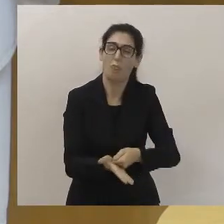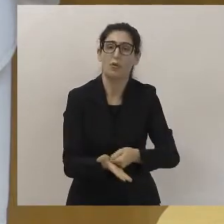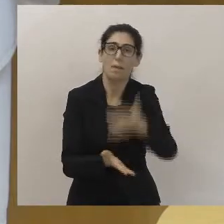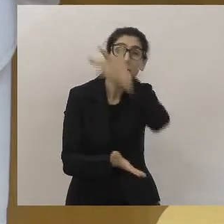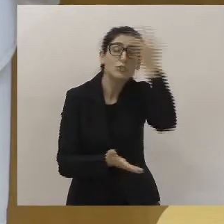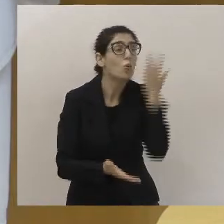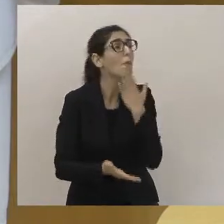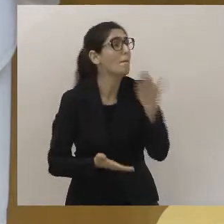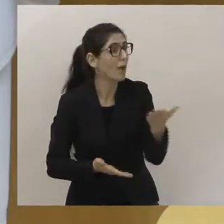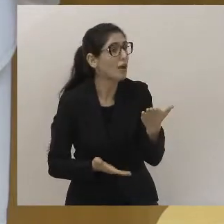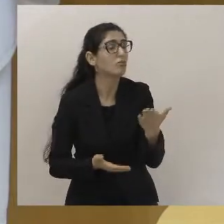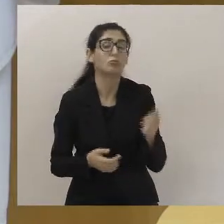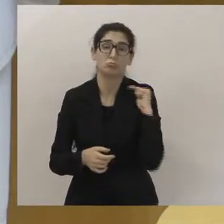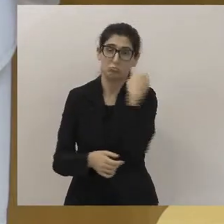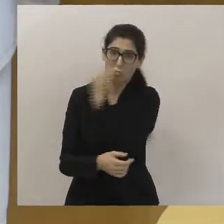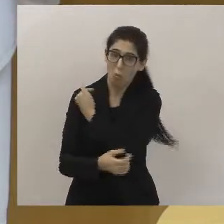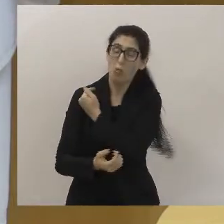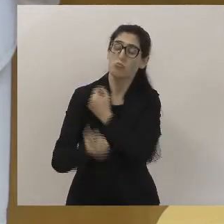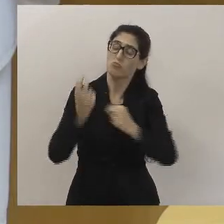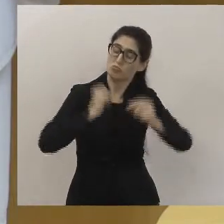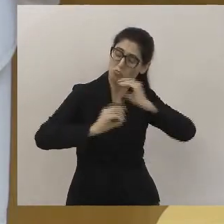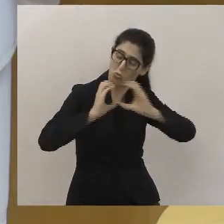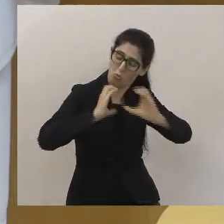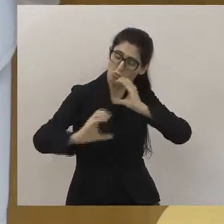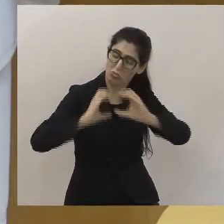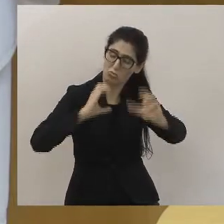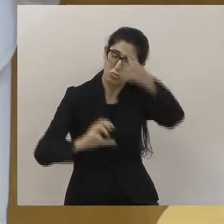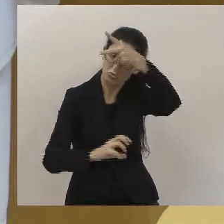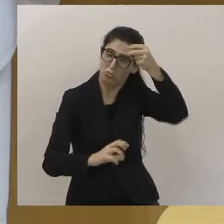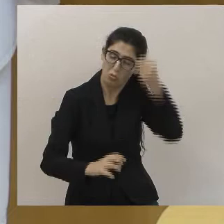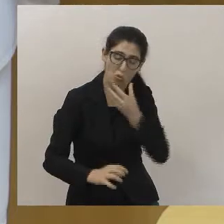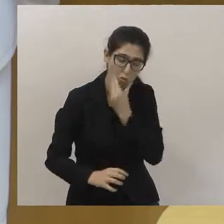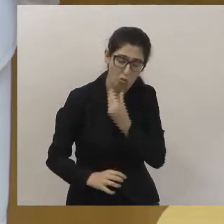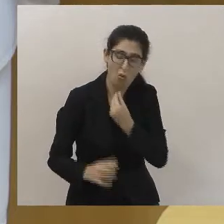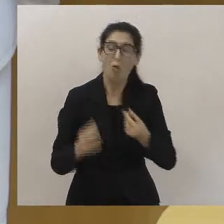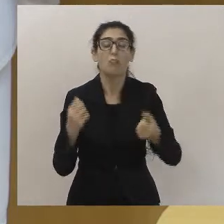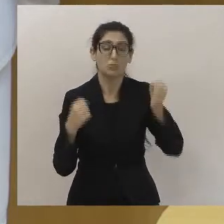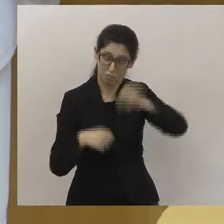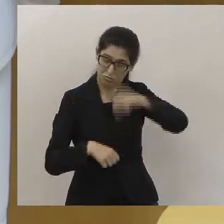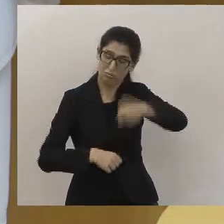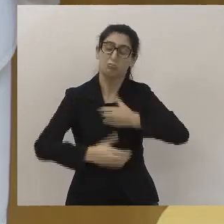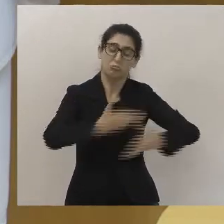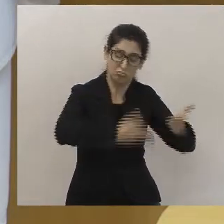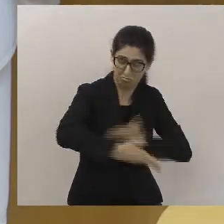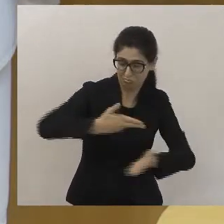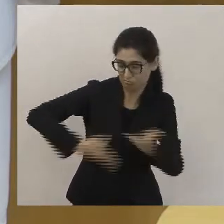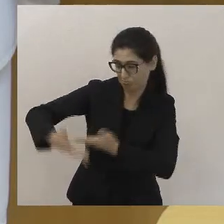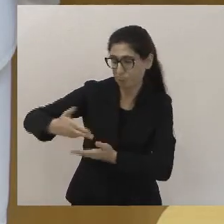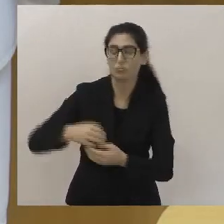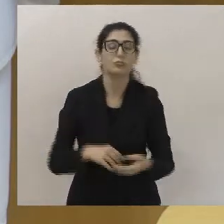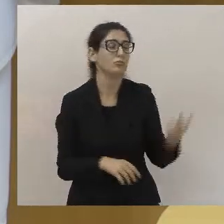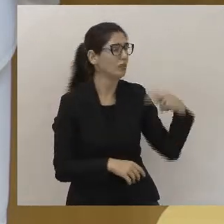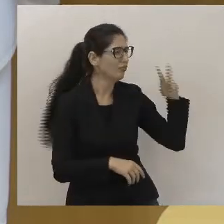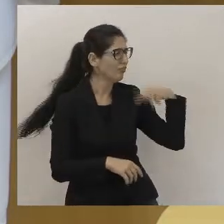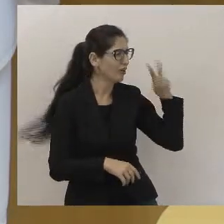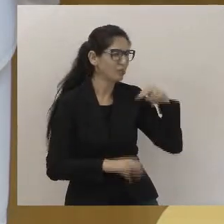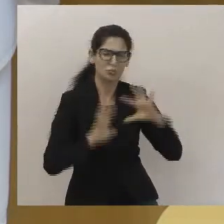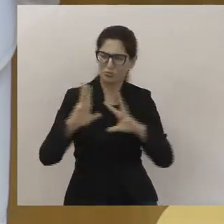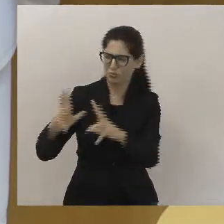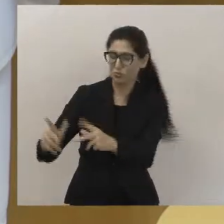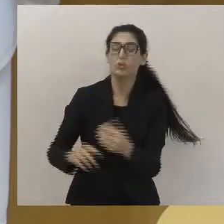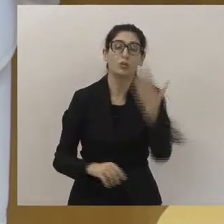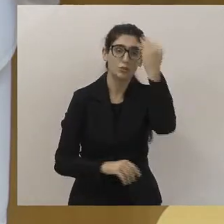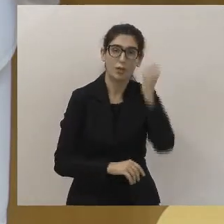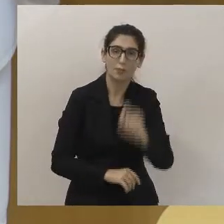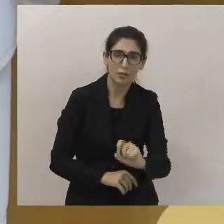nós eu vou falar que odeia o vereador dermival sodré merecer voltar aqui outros vereadores não tenho certeza que